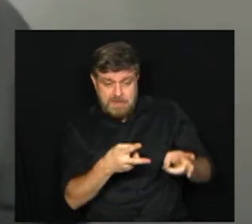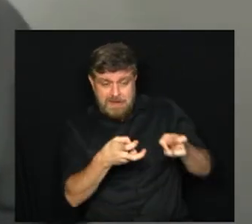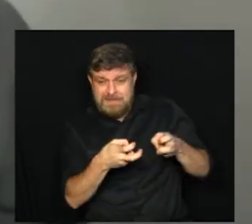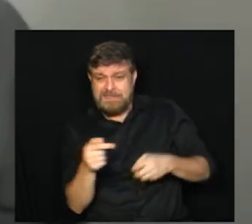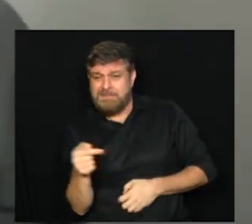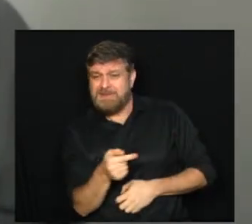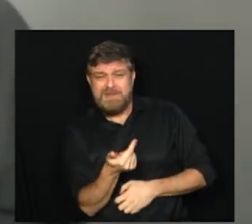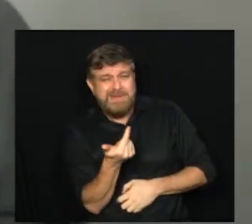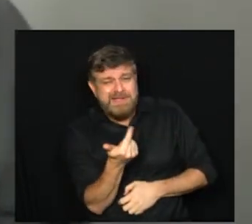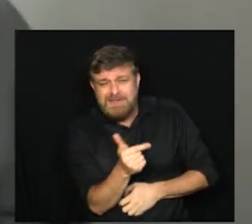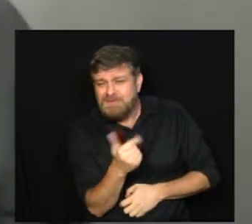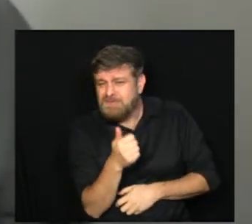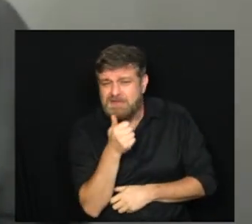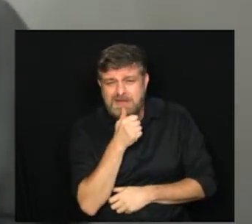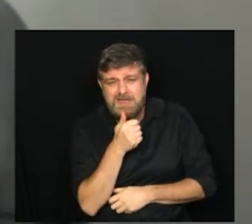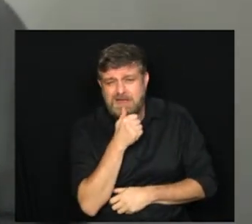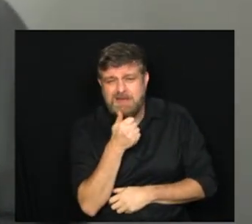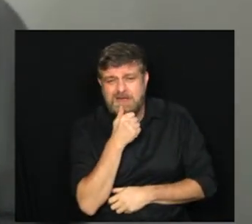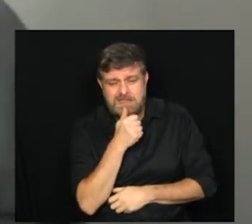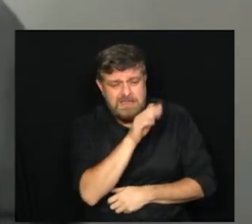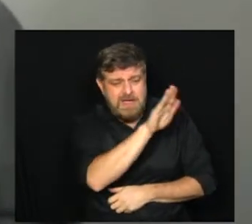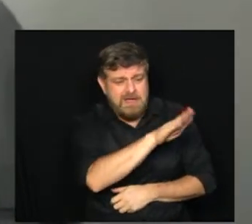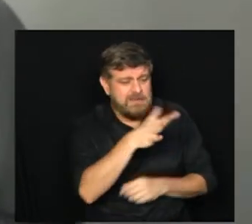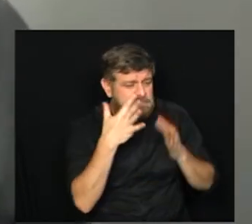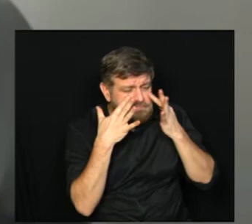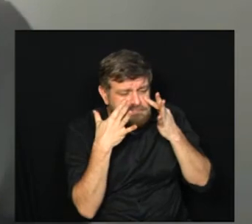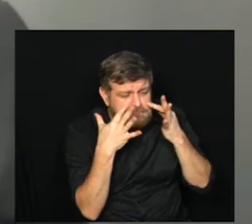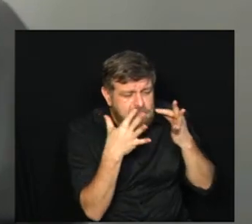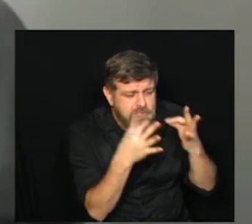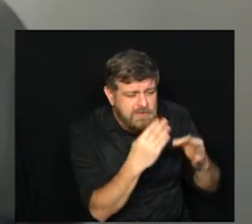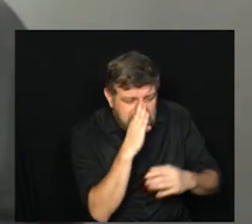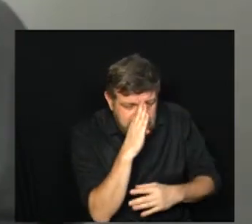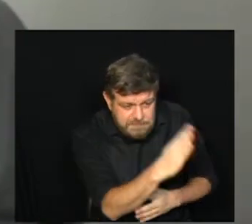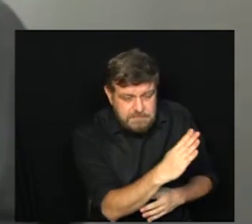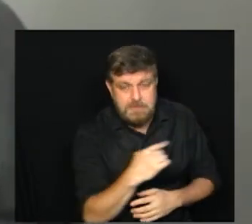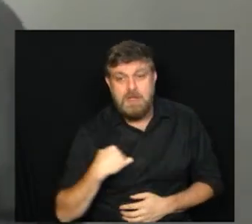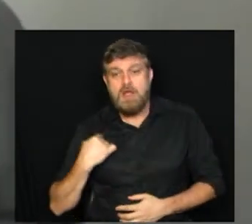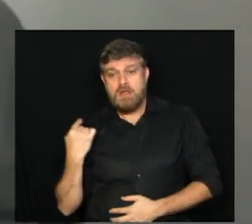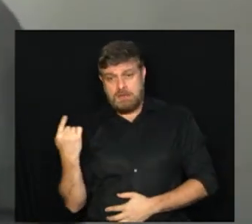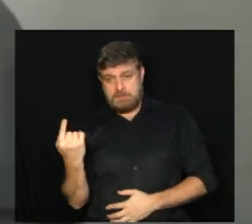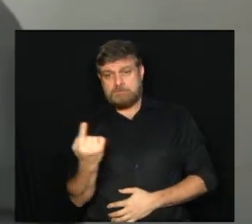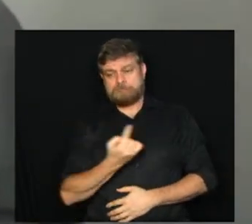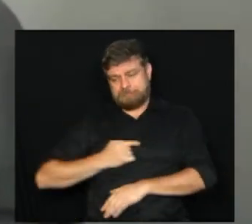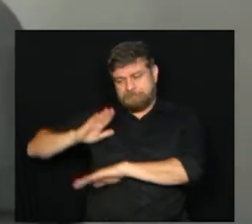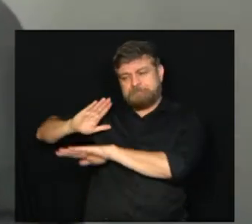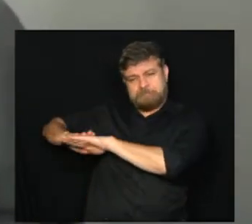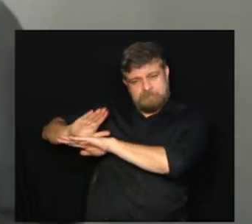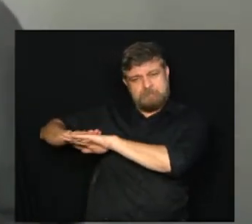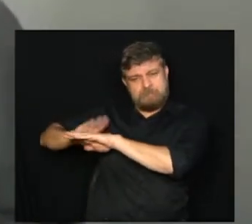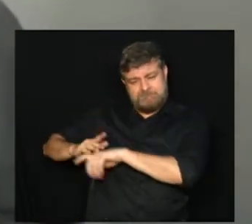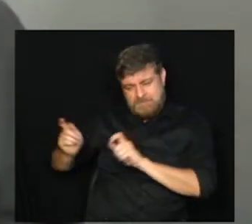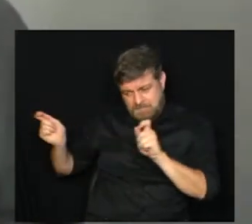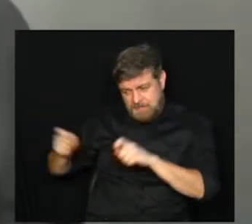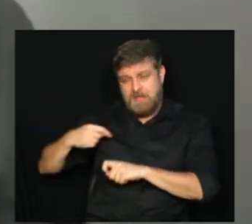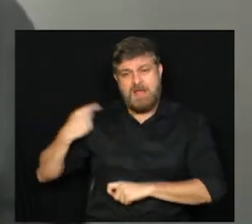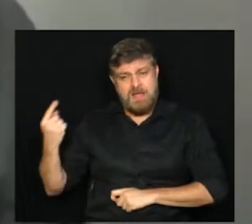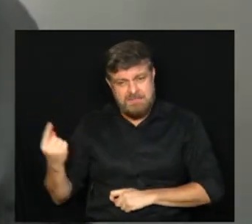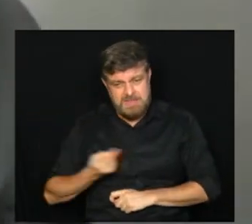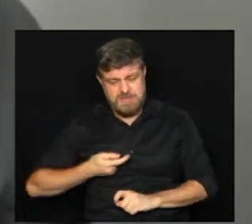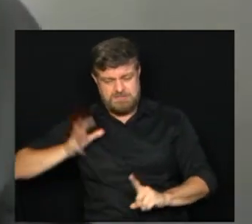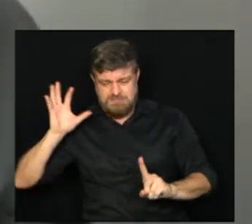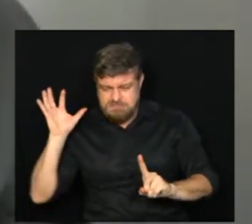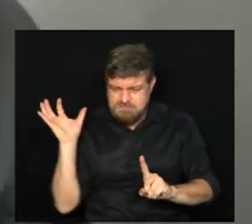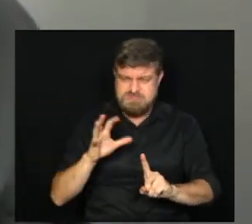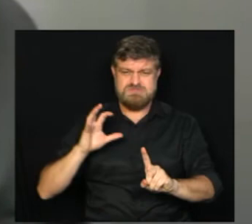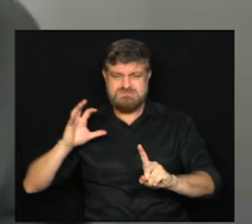esse olhar ainda, né? E eu acho que nós podemos passar e ter uma influência muito